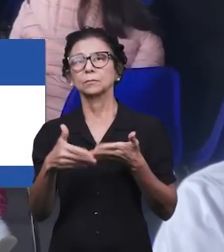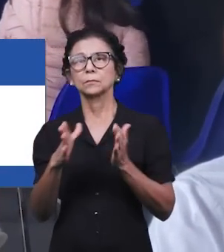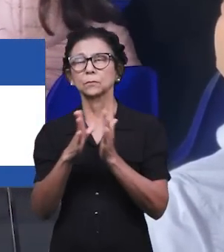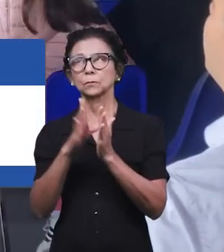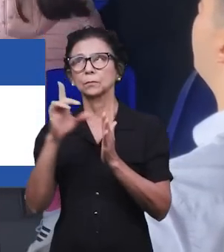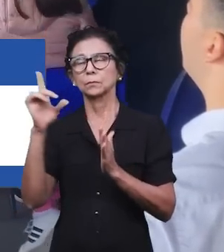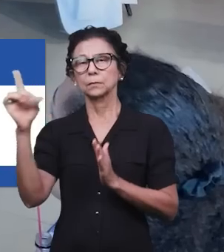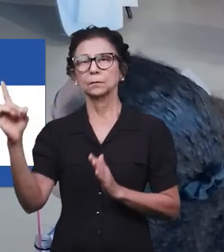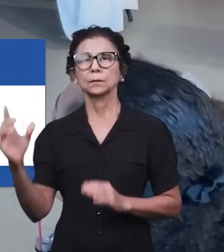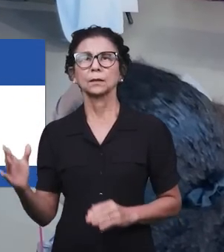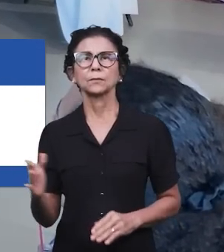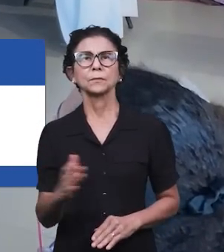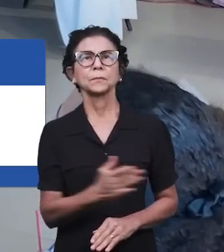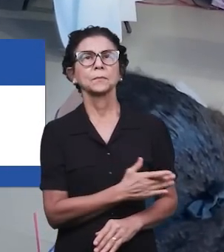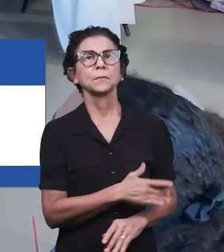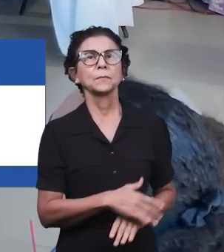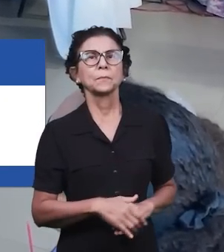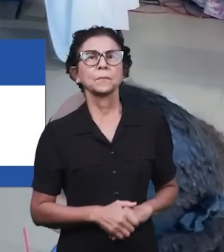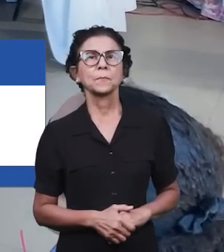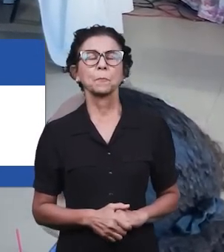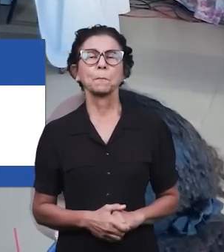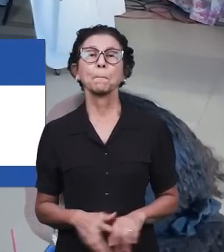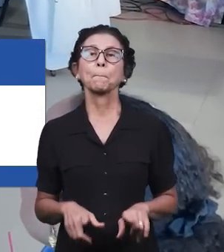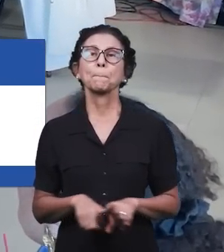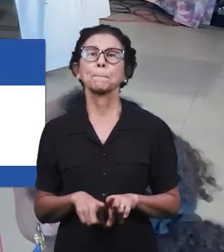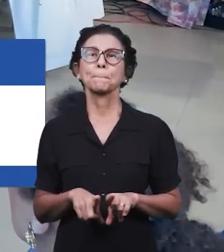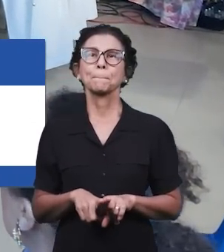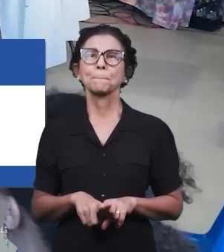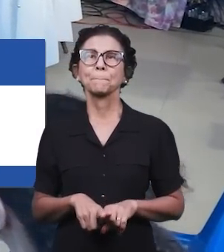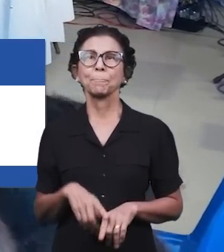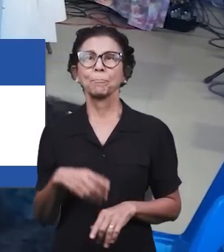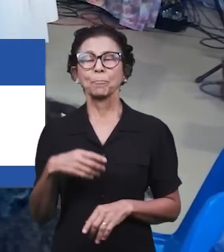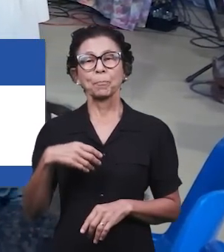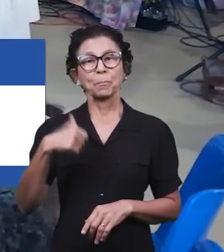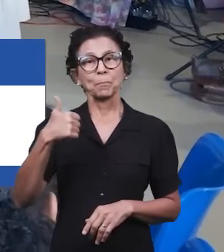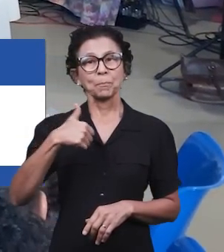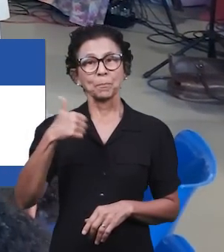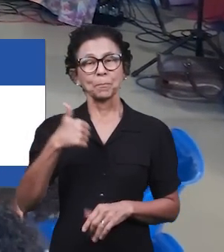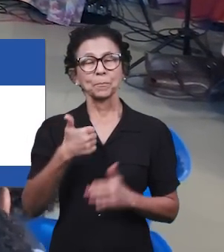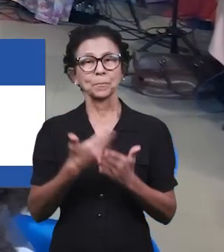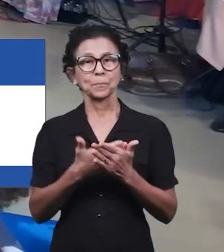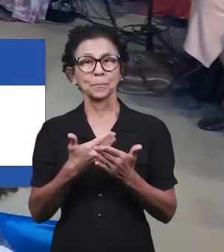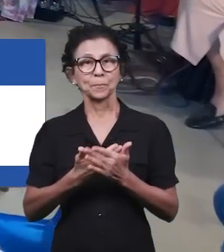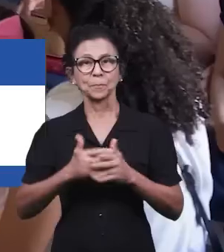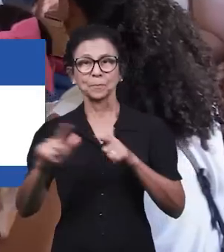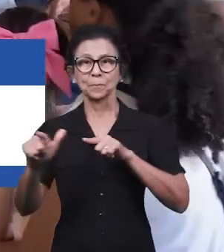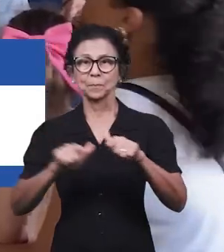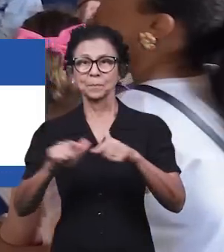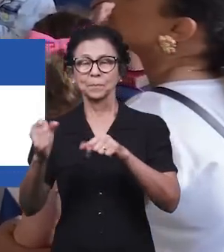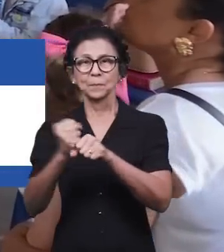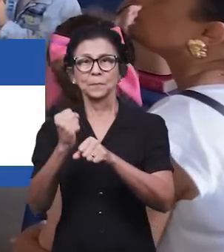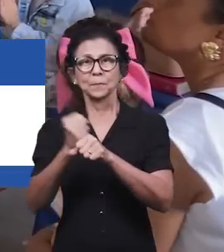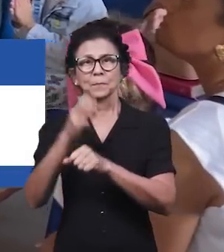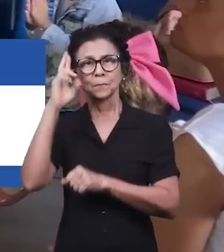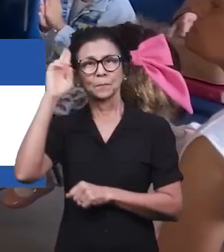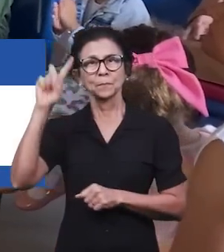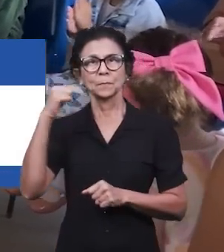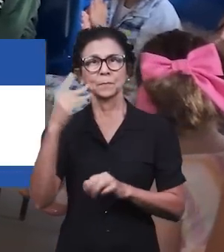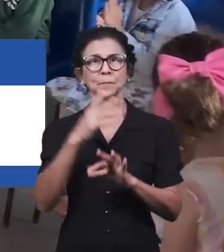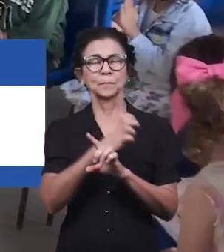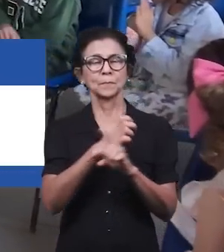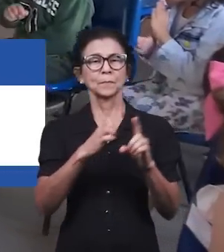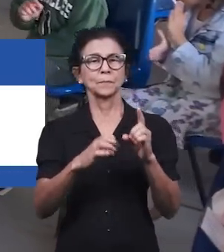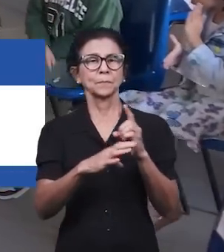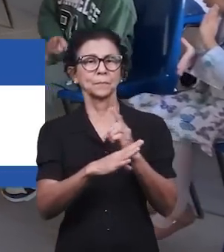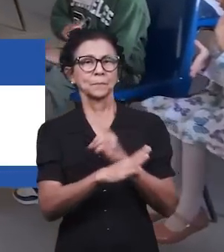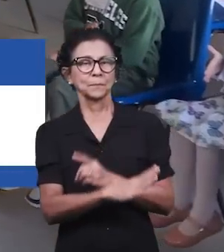realizou um mini seminário. A primeira atividade foi a aula Trabalhadores da Vinha. Logo após, foi realizada a Escola Bíblica Dominical